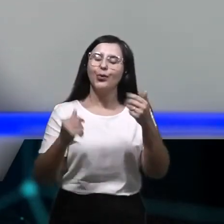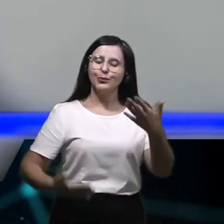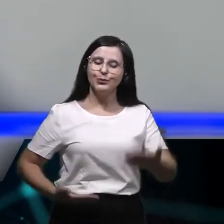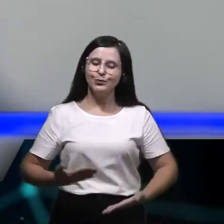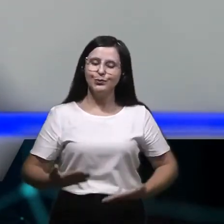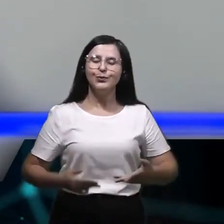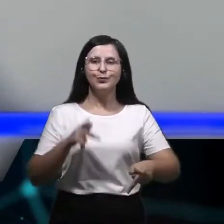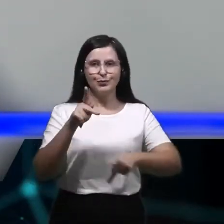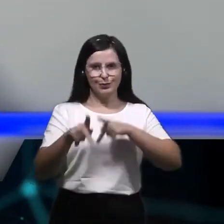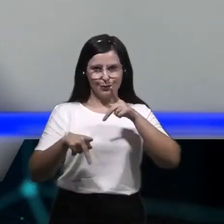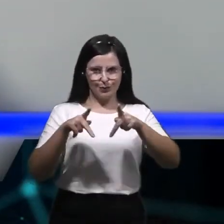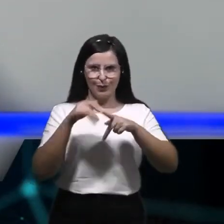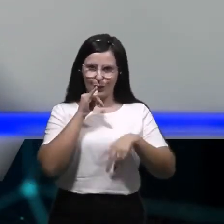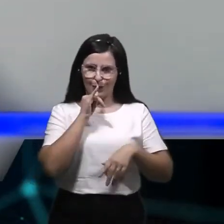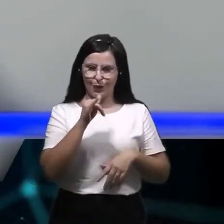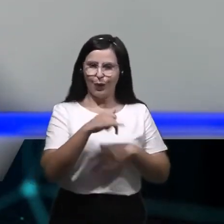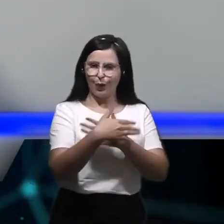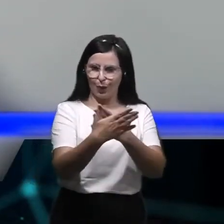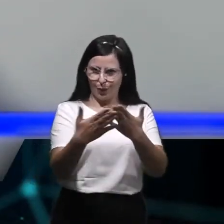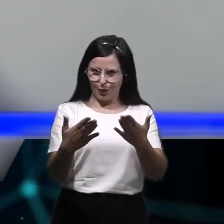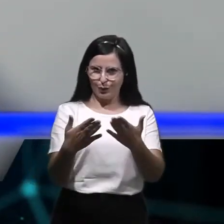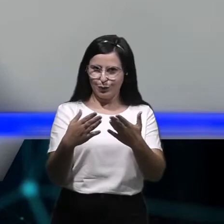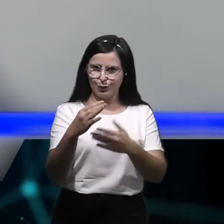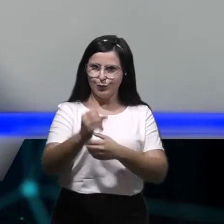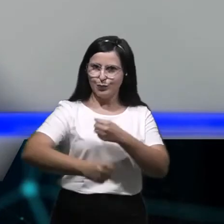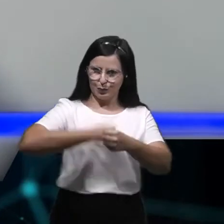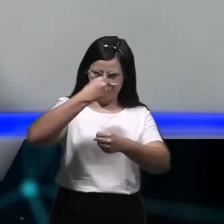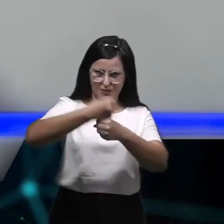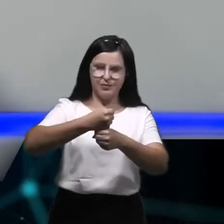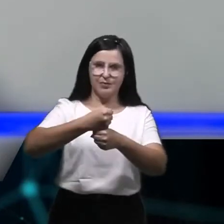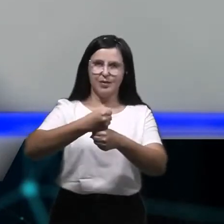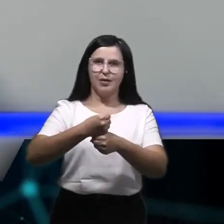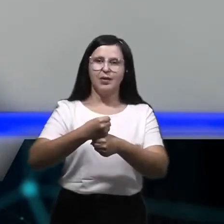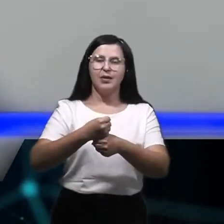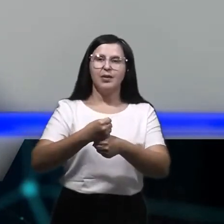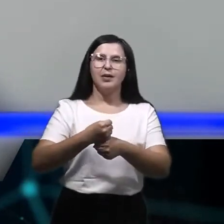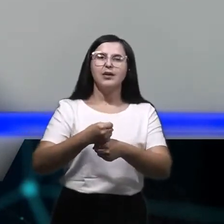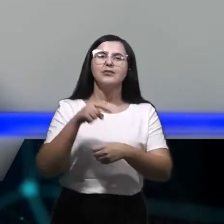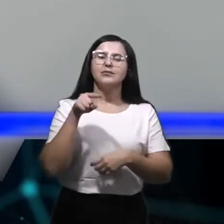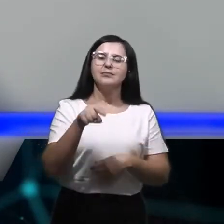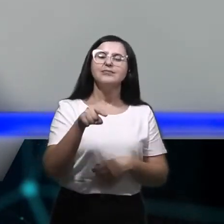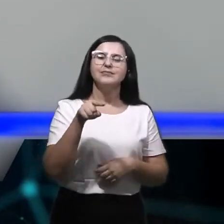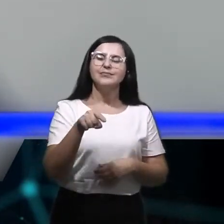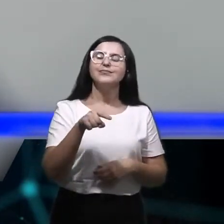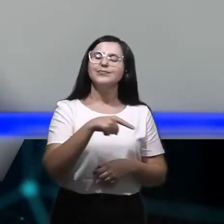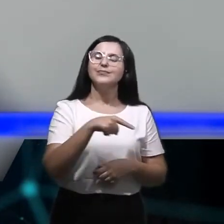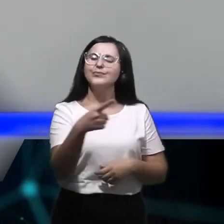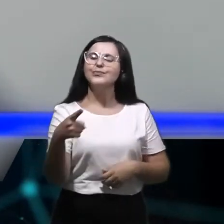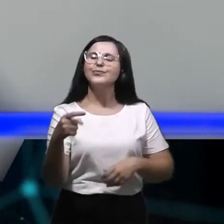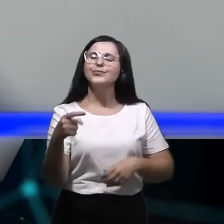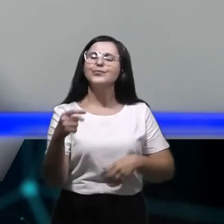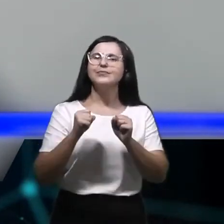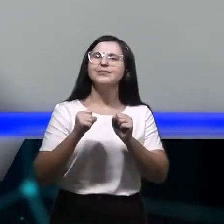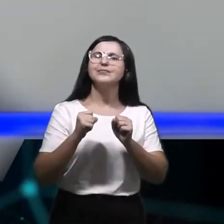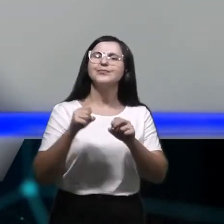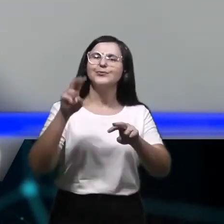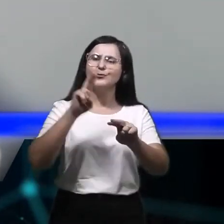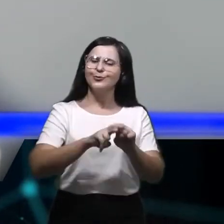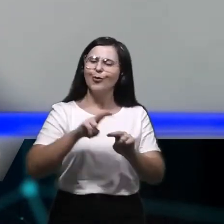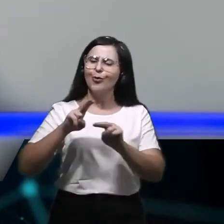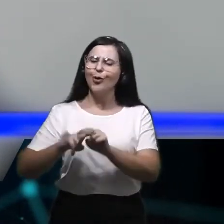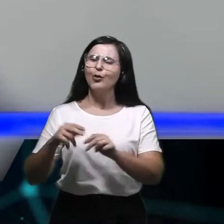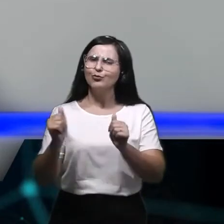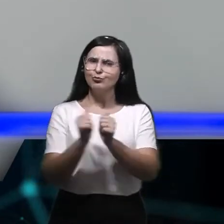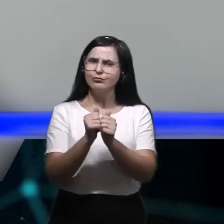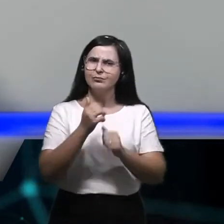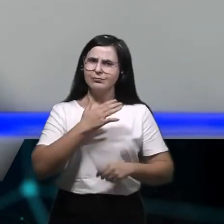a vocês, servidor público, que a partir do próximo ano, vocês vão ter vez sim. Nós vamos sentar e o que for permitido por